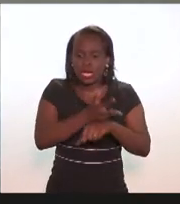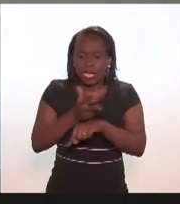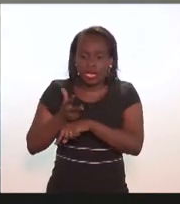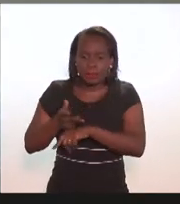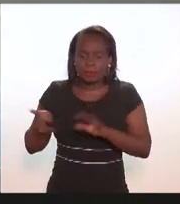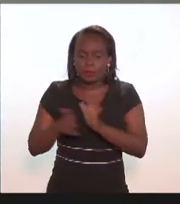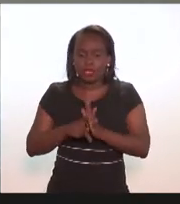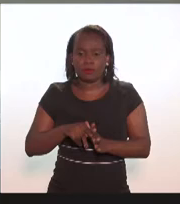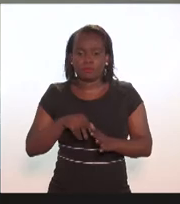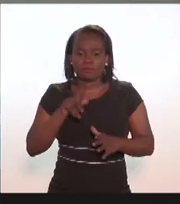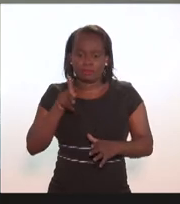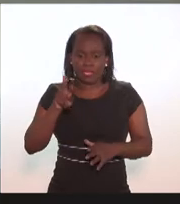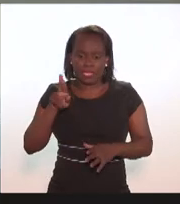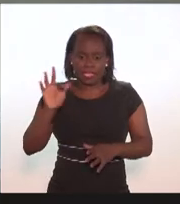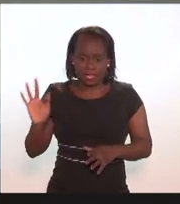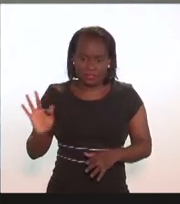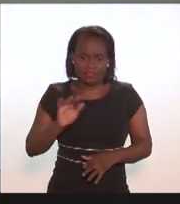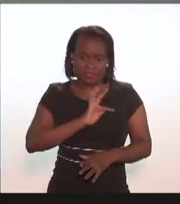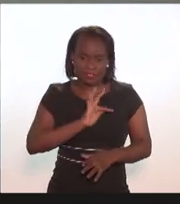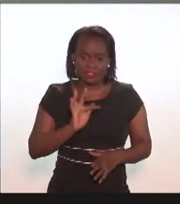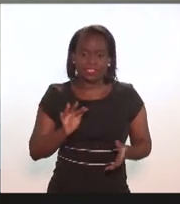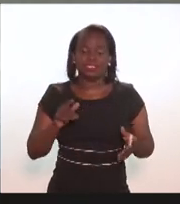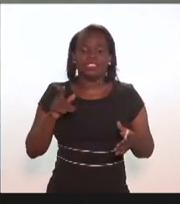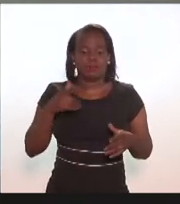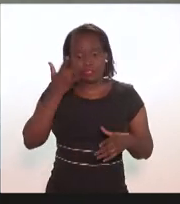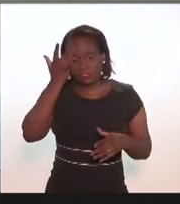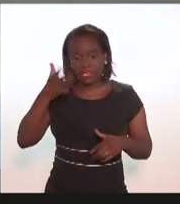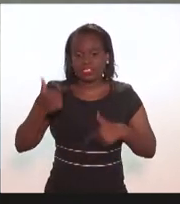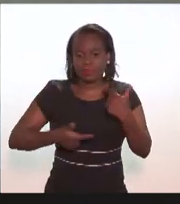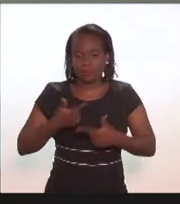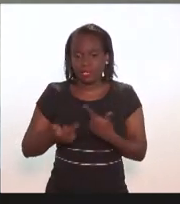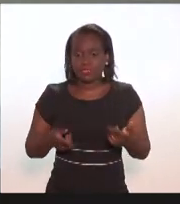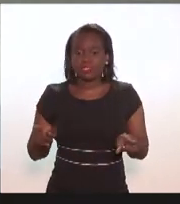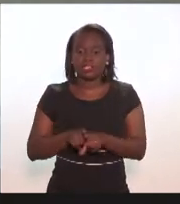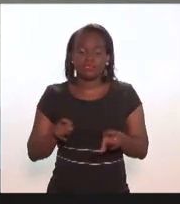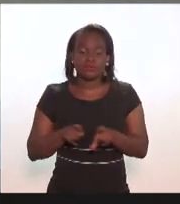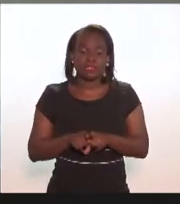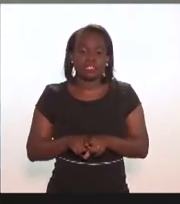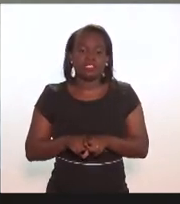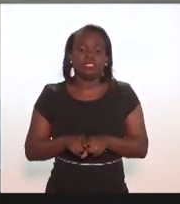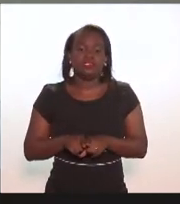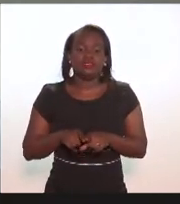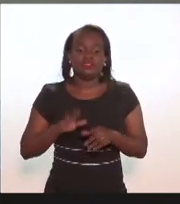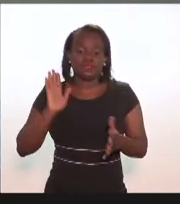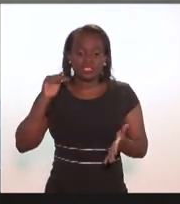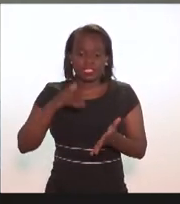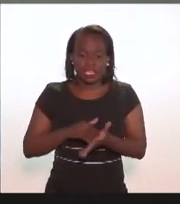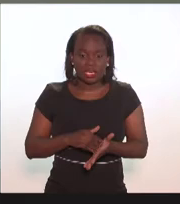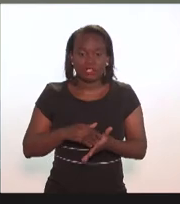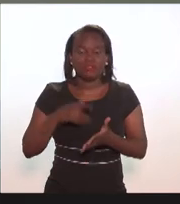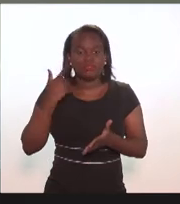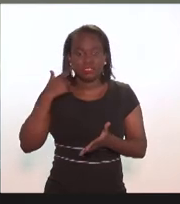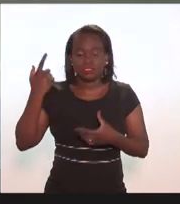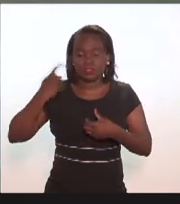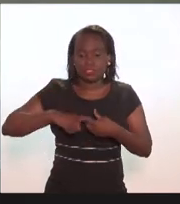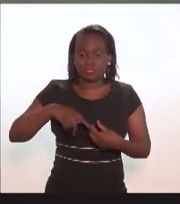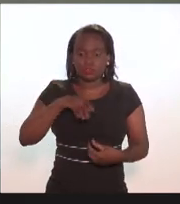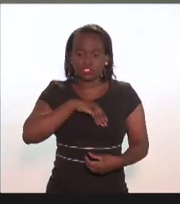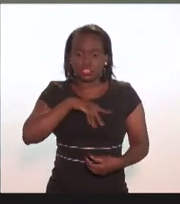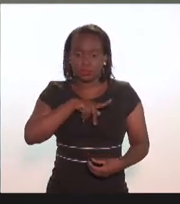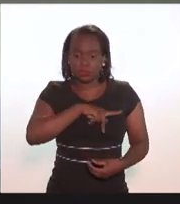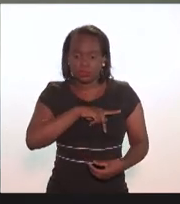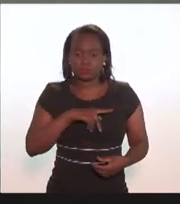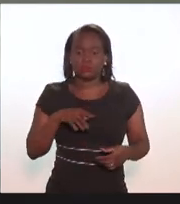da Polícia Rodoviária Federal, o que facilita muito o nosso trabalho, e estamos em fase final do convênio com o Ministério Público